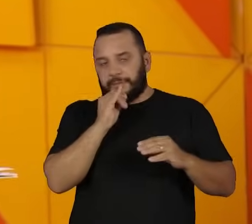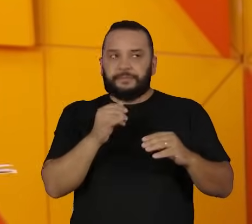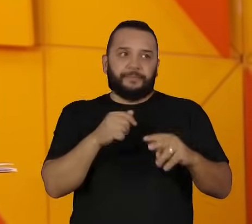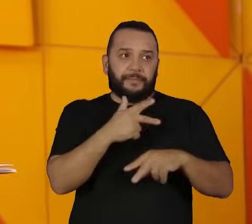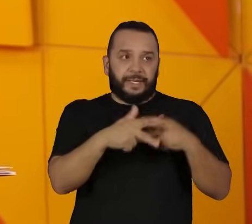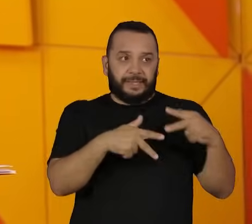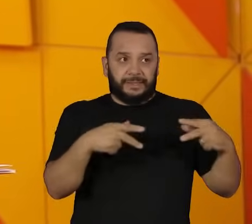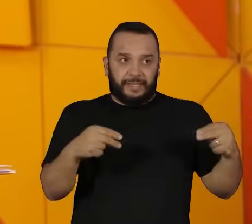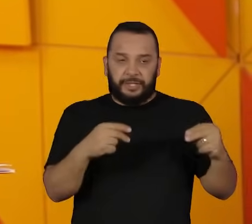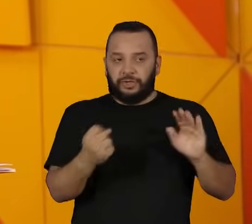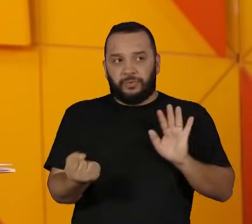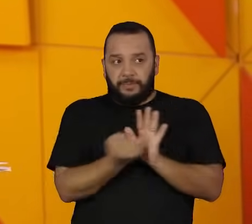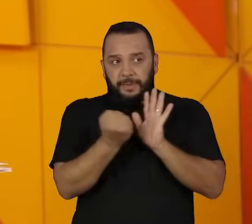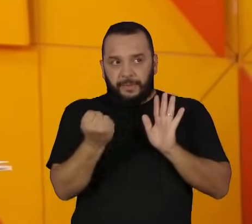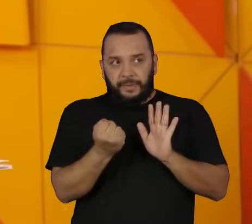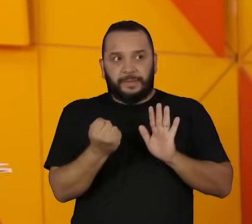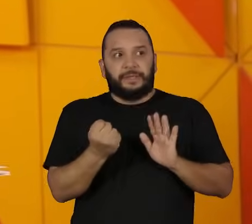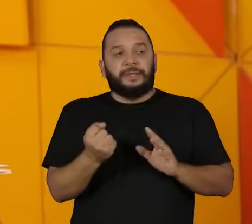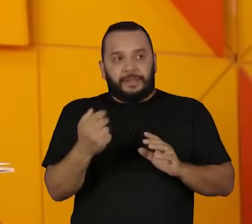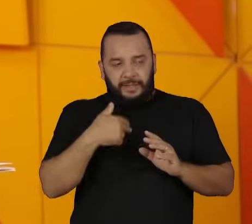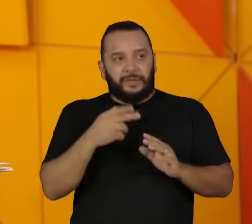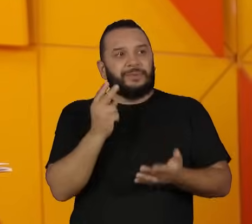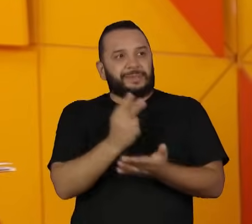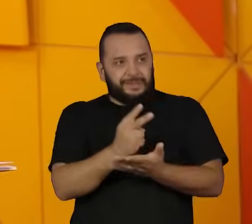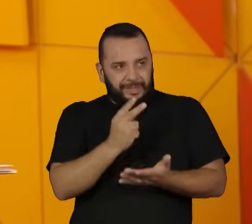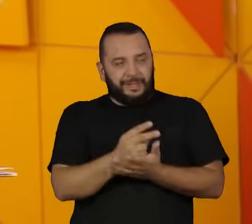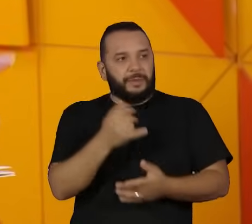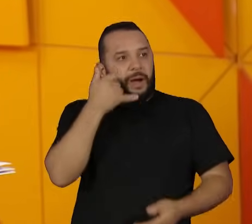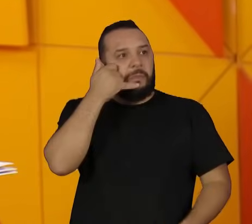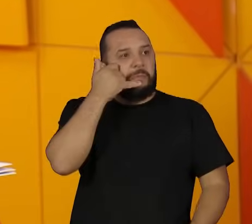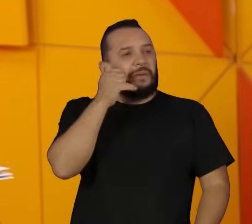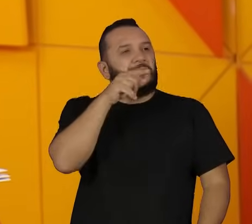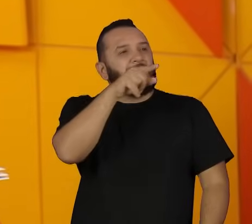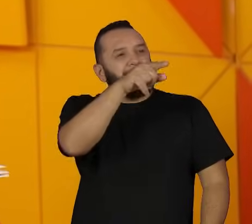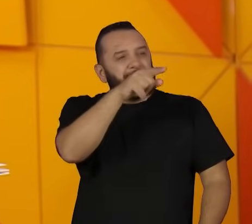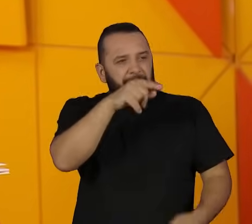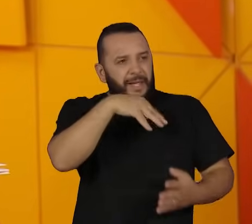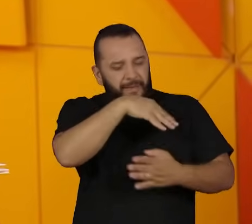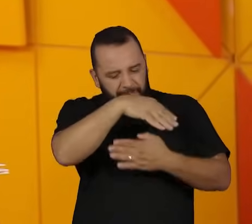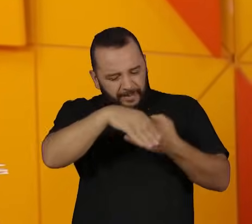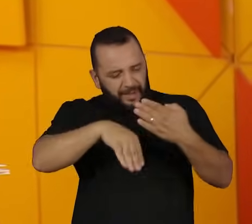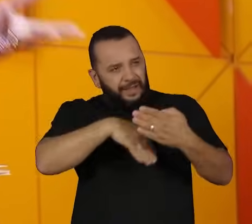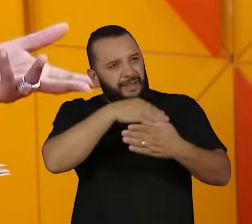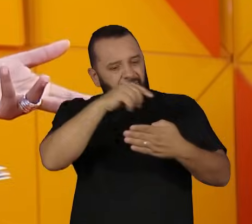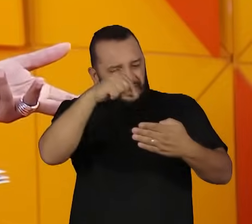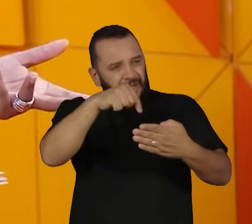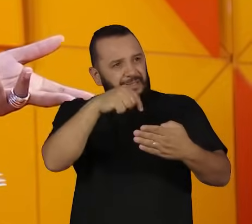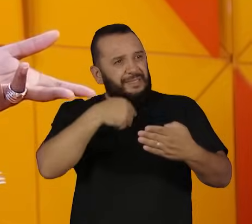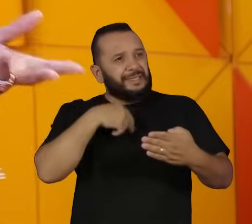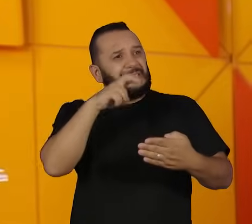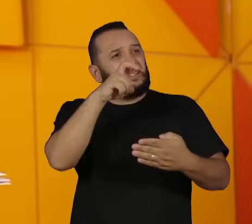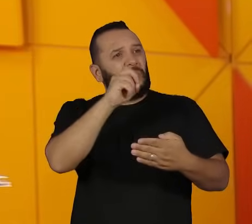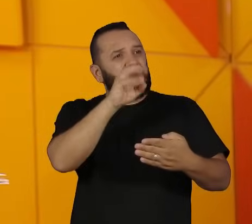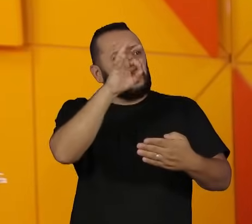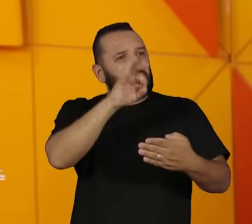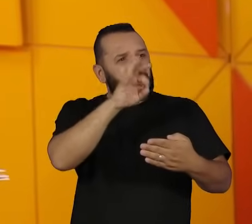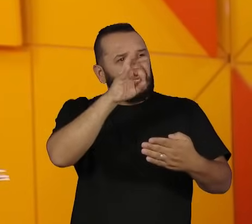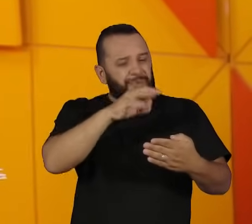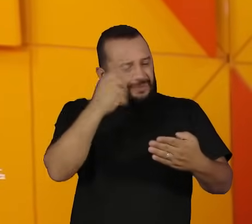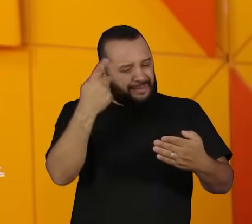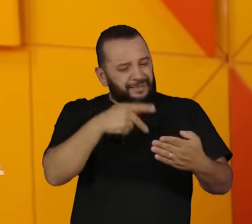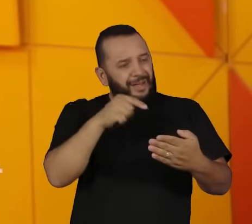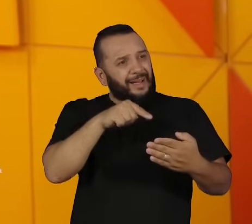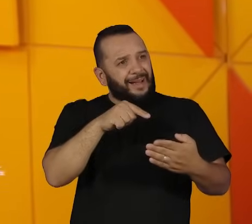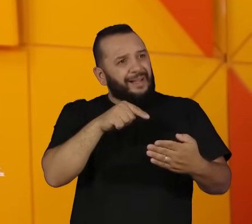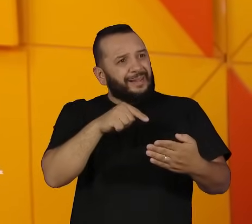uma marca, eu sempre dou um feedback do tipo, vocês me mandaram uma embalagem que 50% dela podia